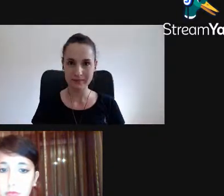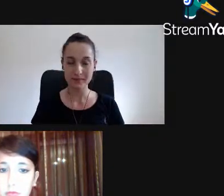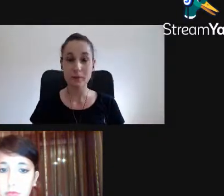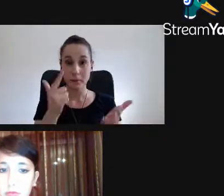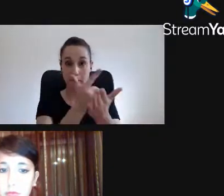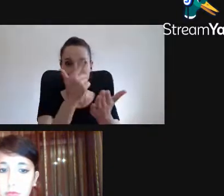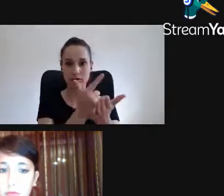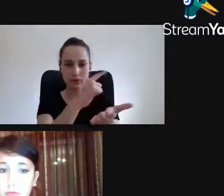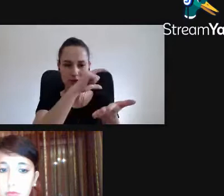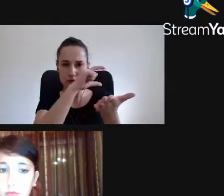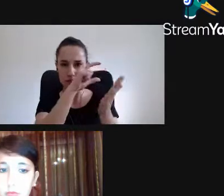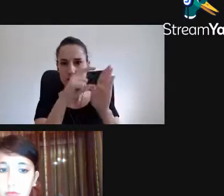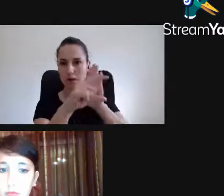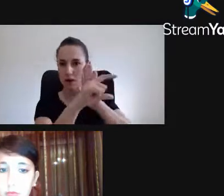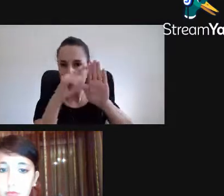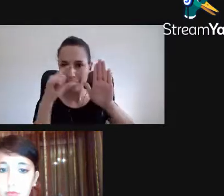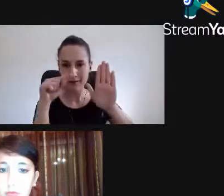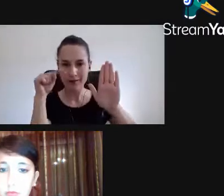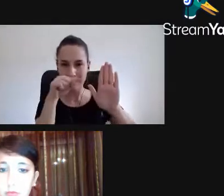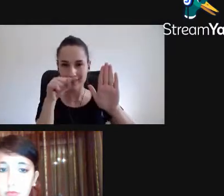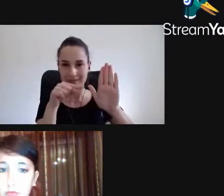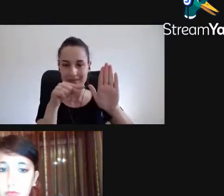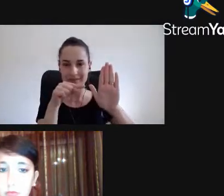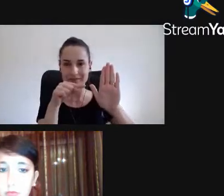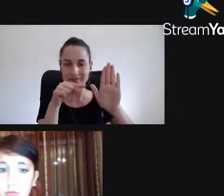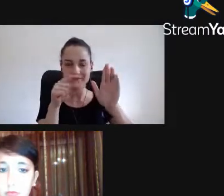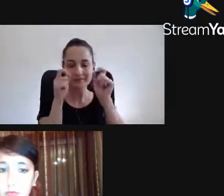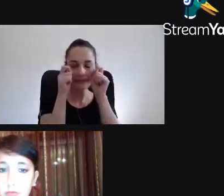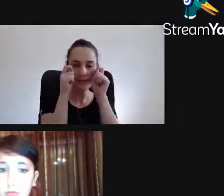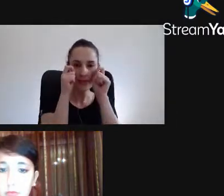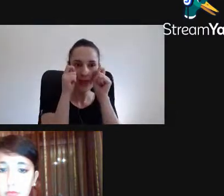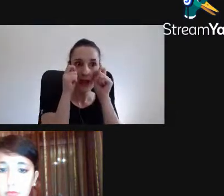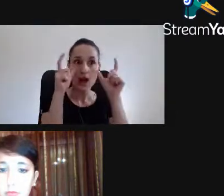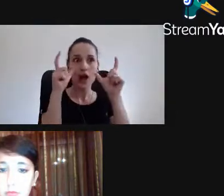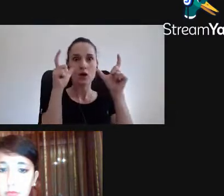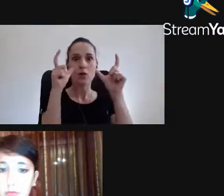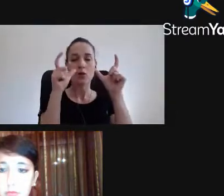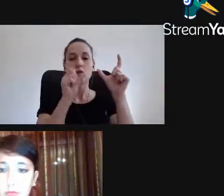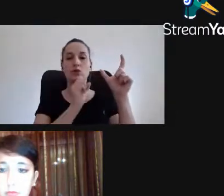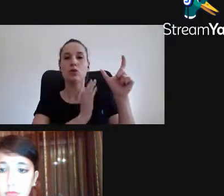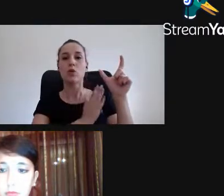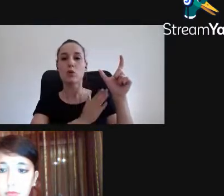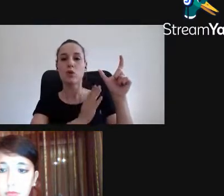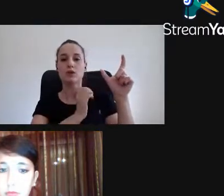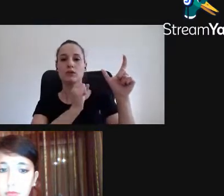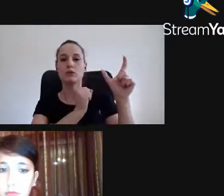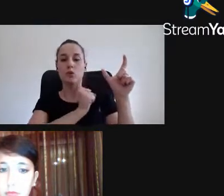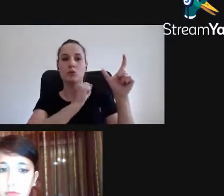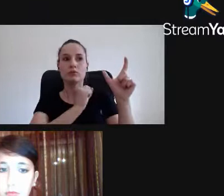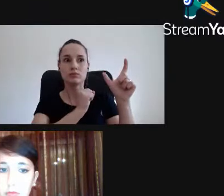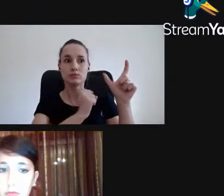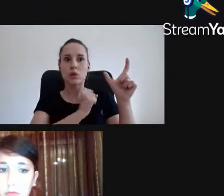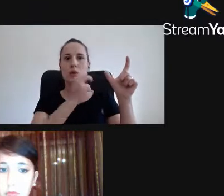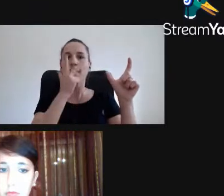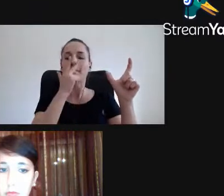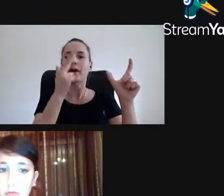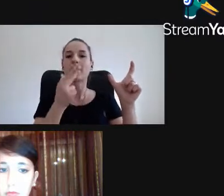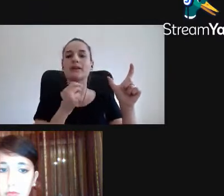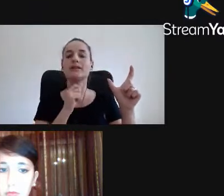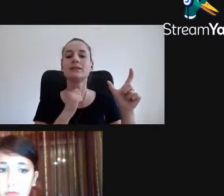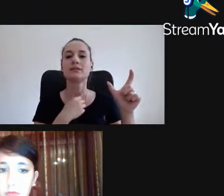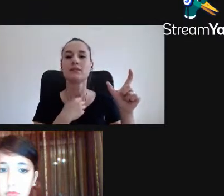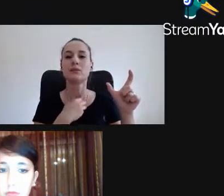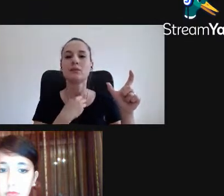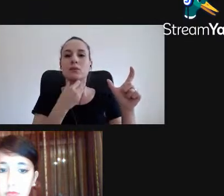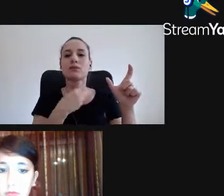é quando ele vai falar que ele acorda e o coração dele bate como num soluço, né? Parece que está soluçando, e aquele sentimento